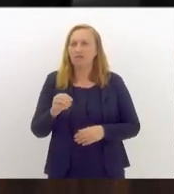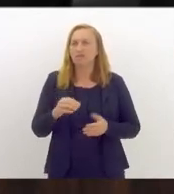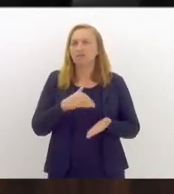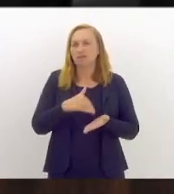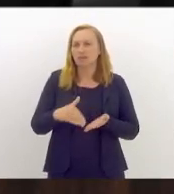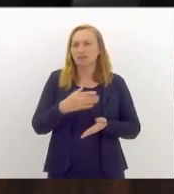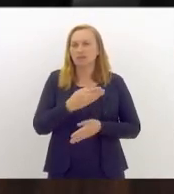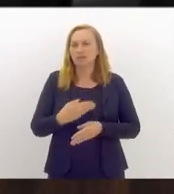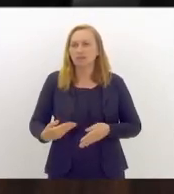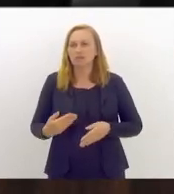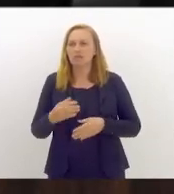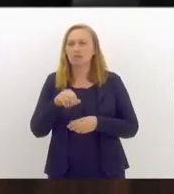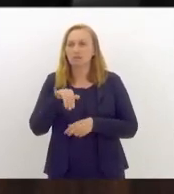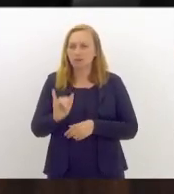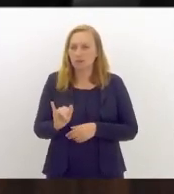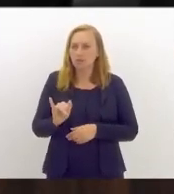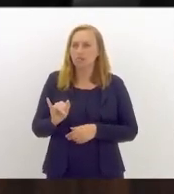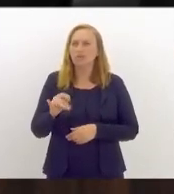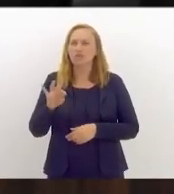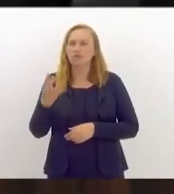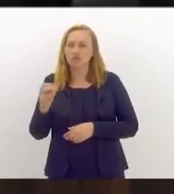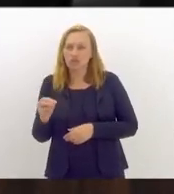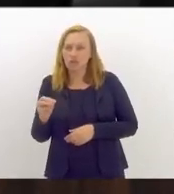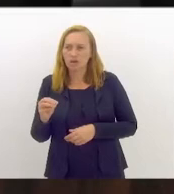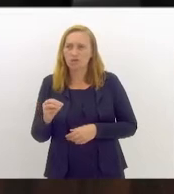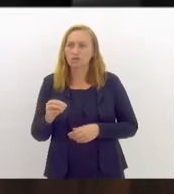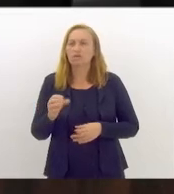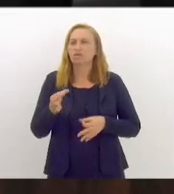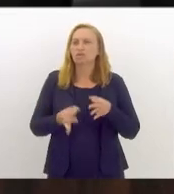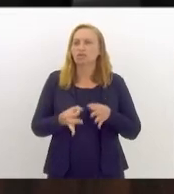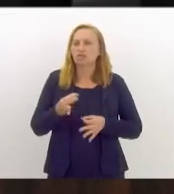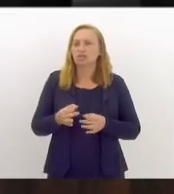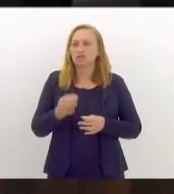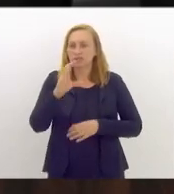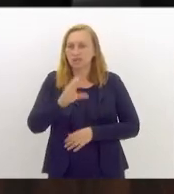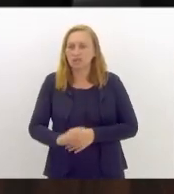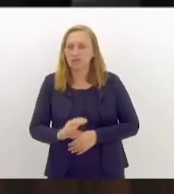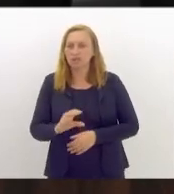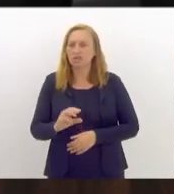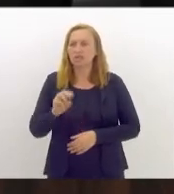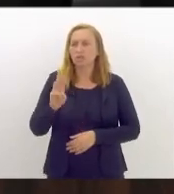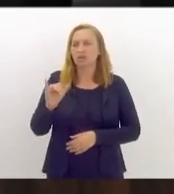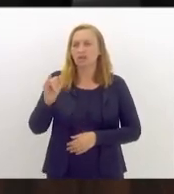de Nova Iguaçu Tiago Sales Presidente justiça e cidadania William